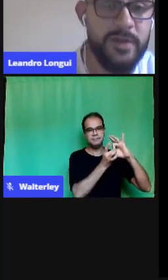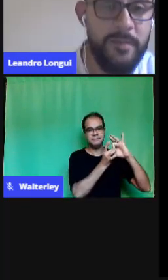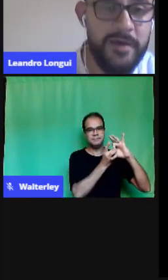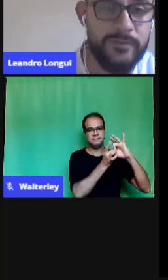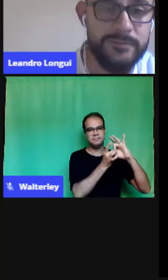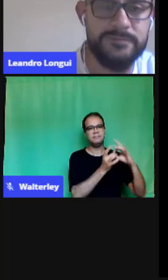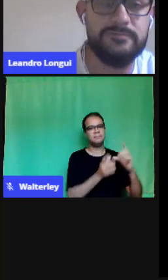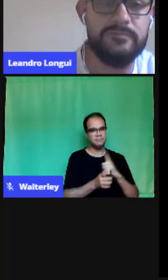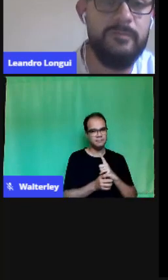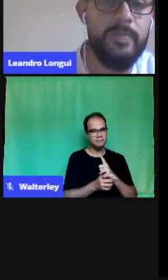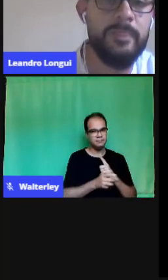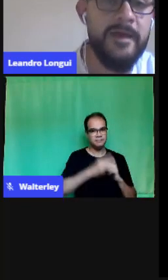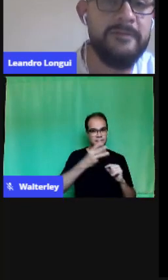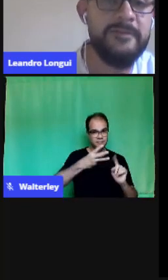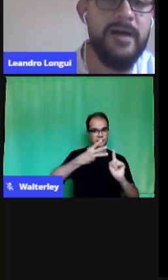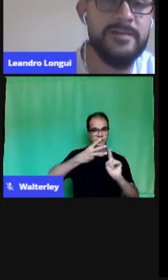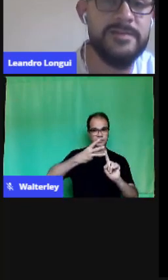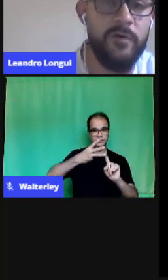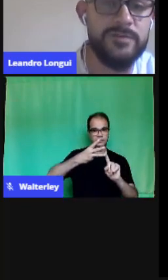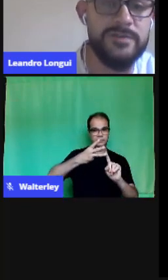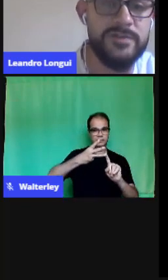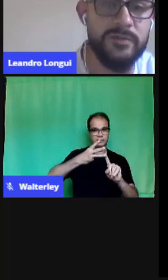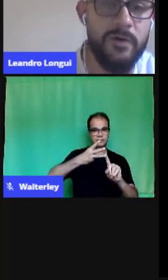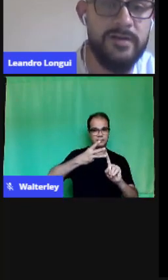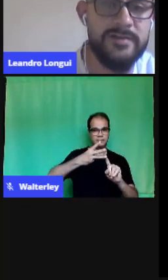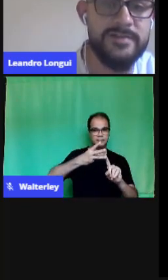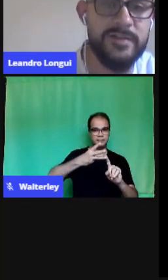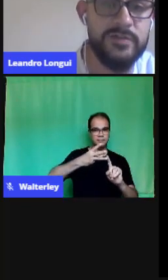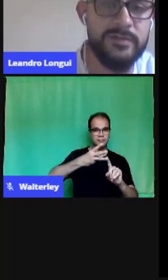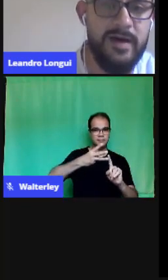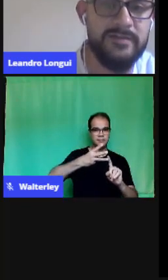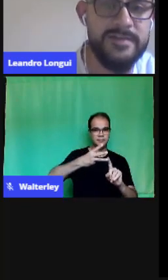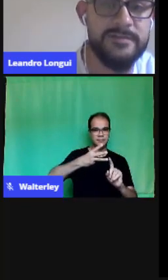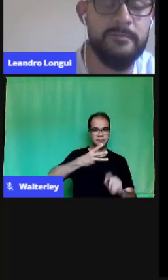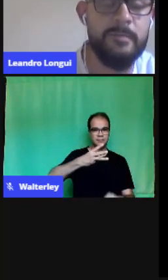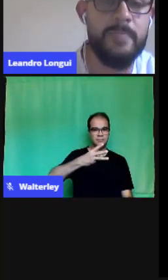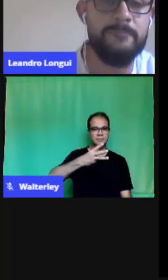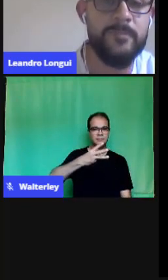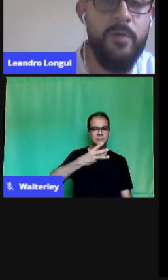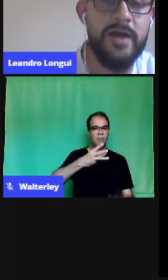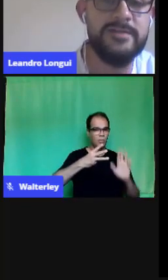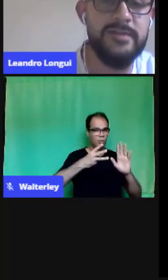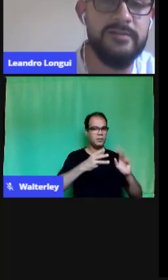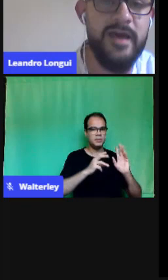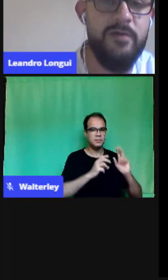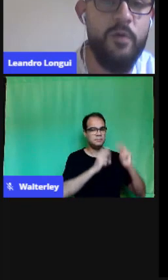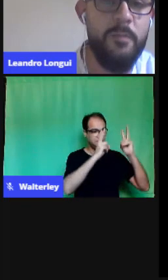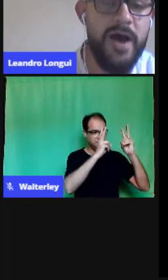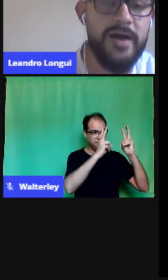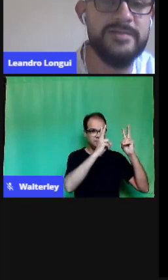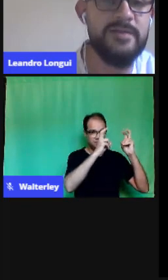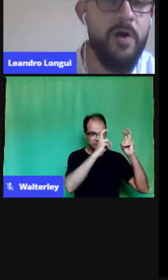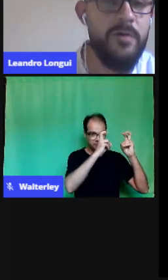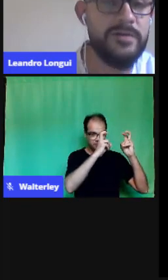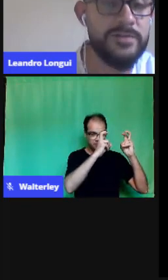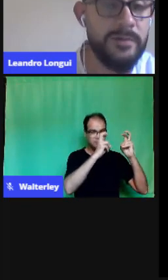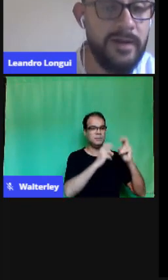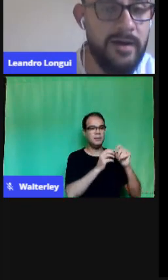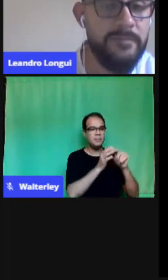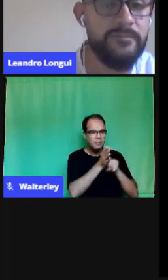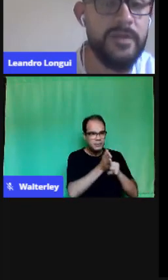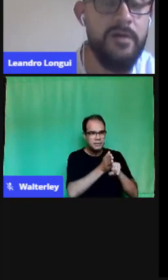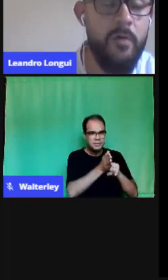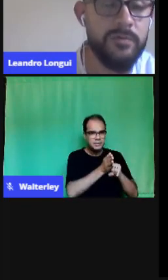terceiro questionamento, dentre as fontes históricas selecionadas, quais se adequam mais ao